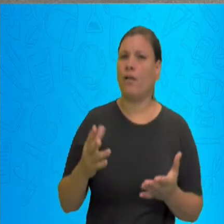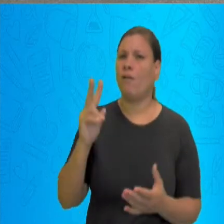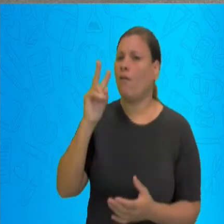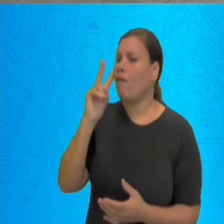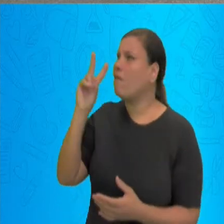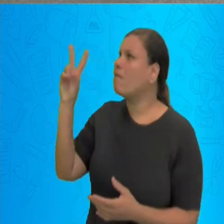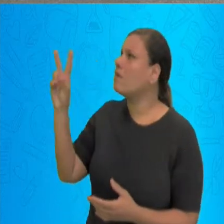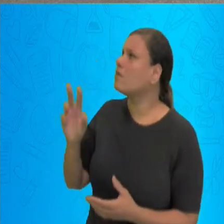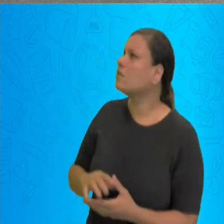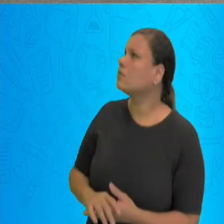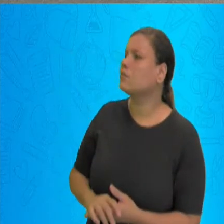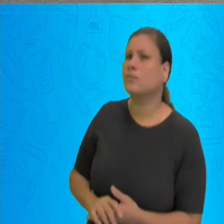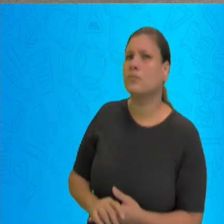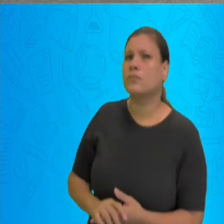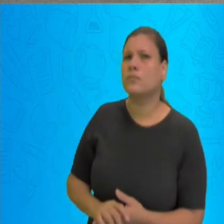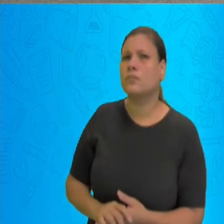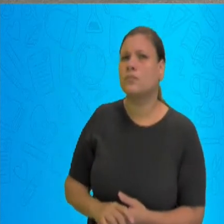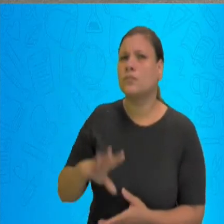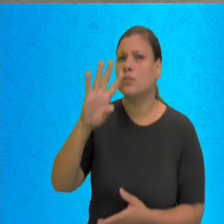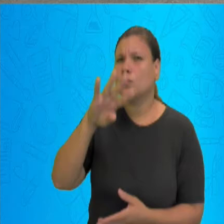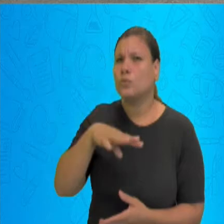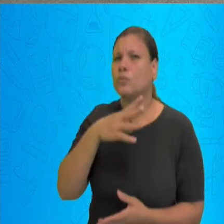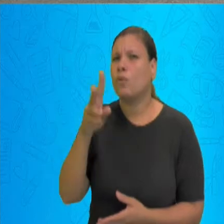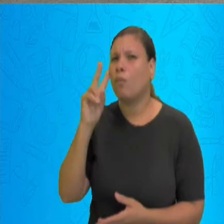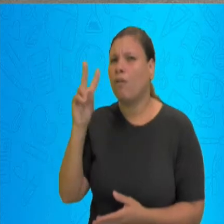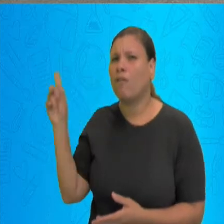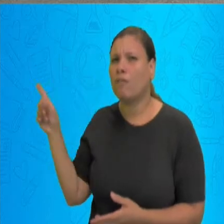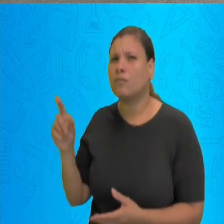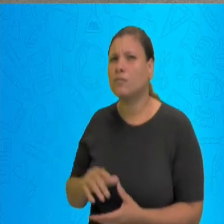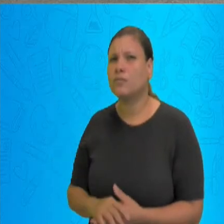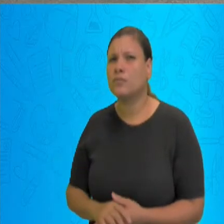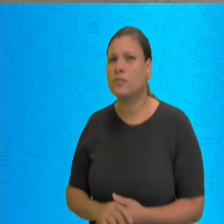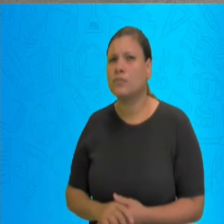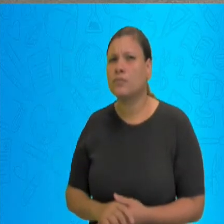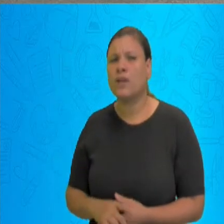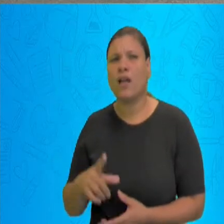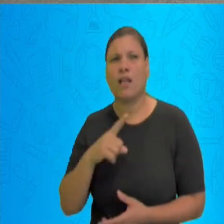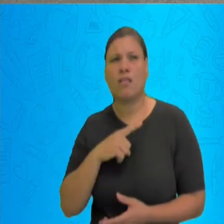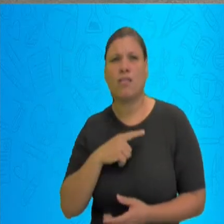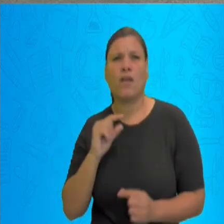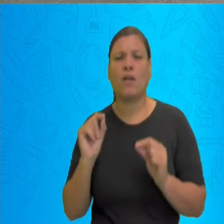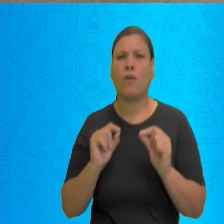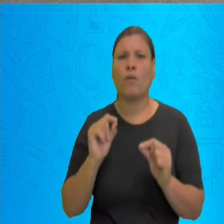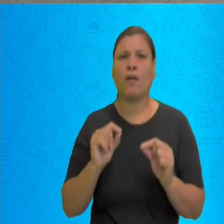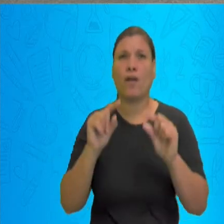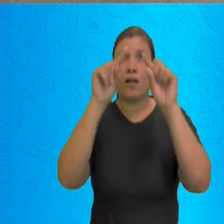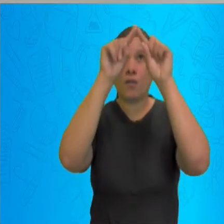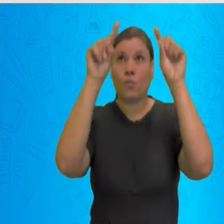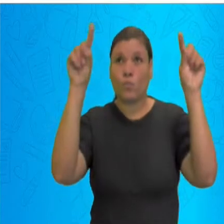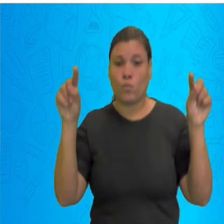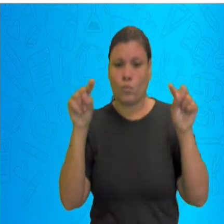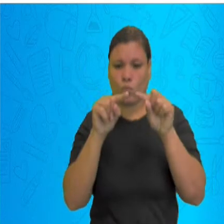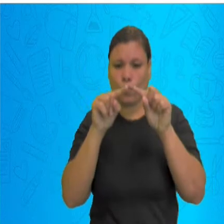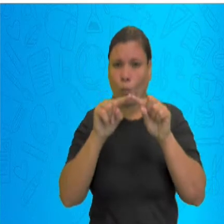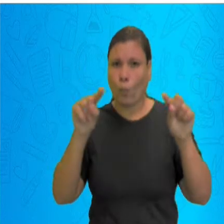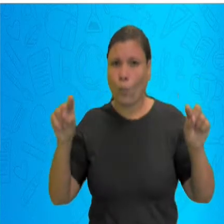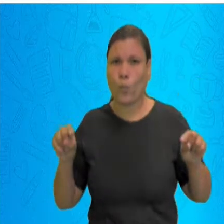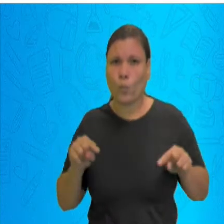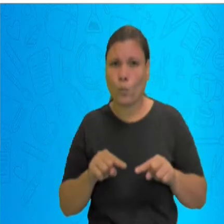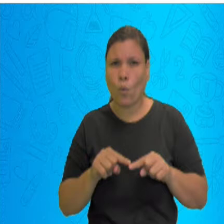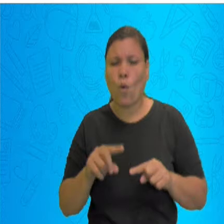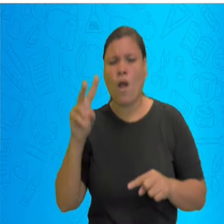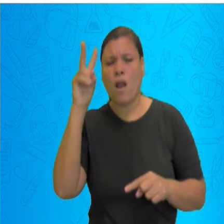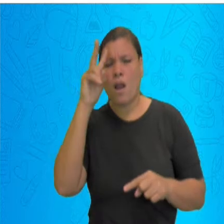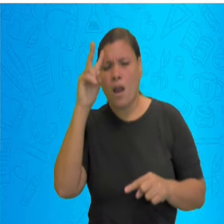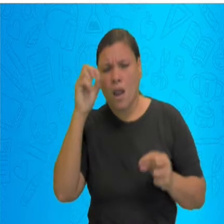uma tabela para que possamos entender e observar melhor. Verbos